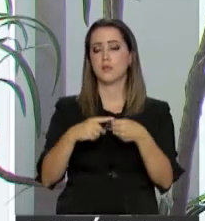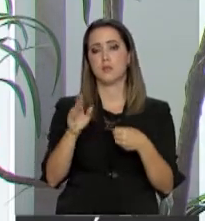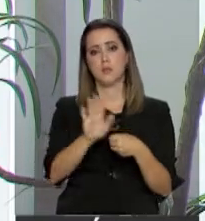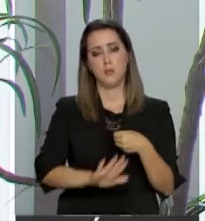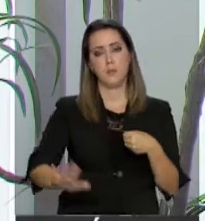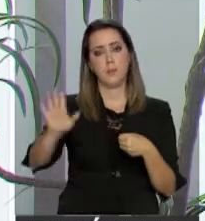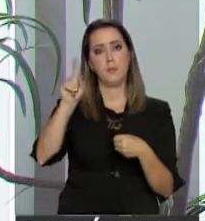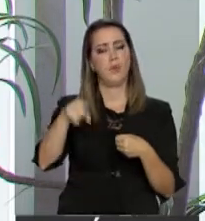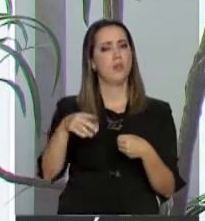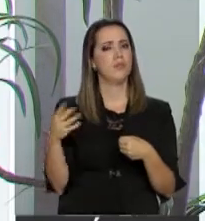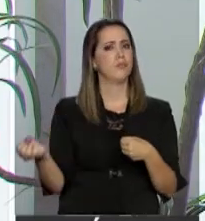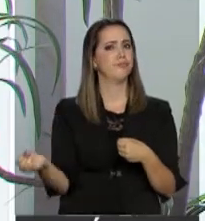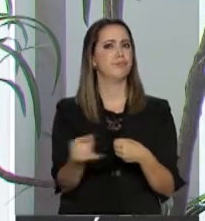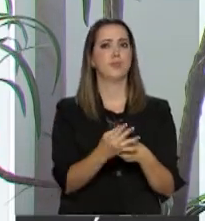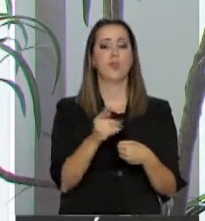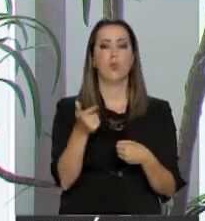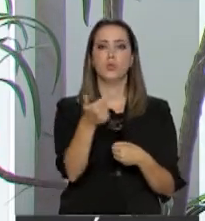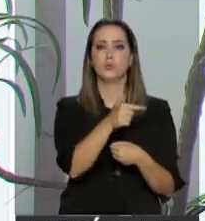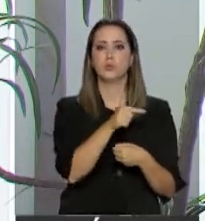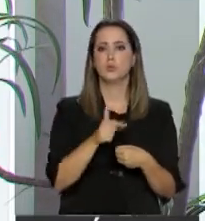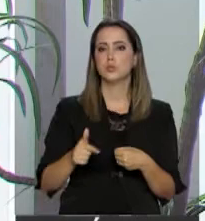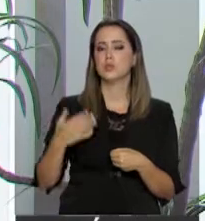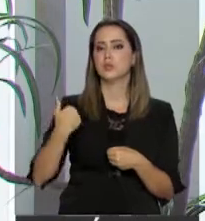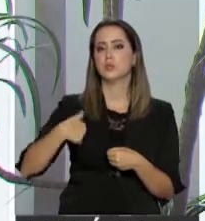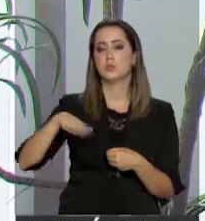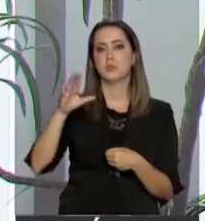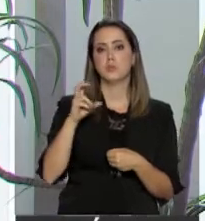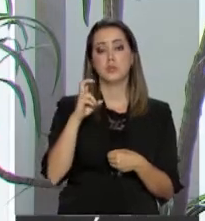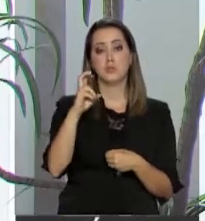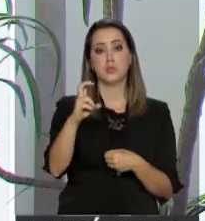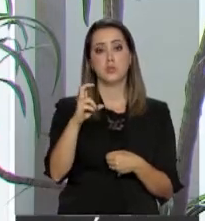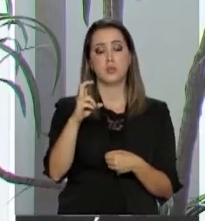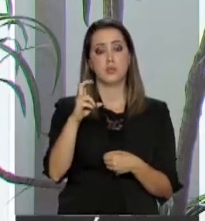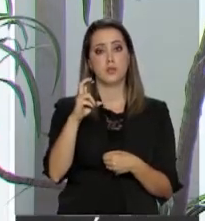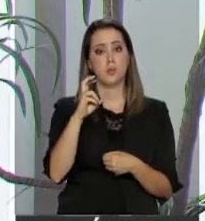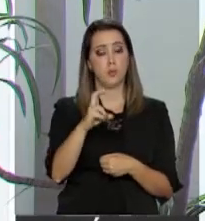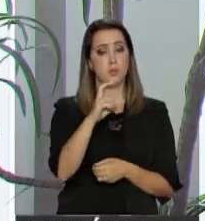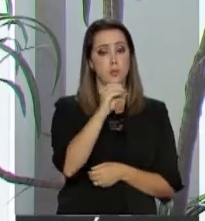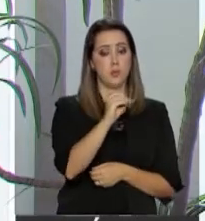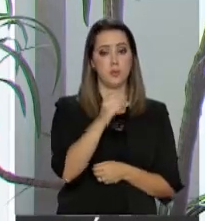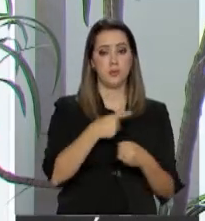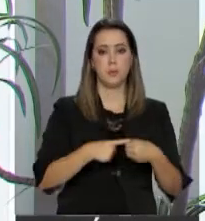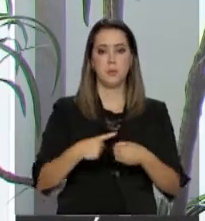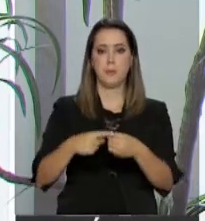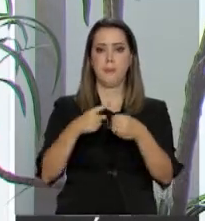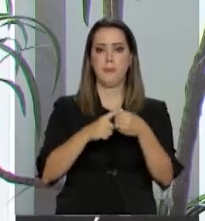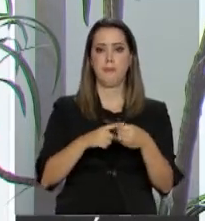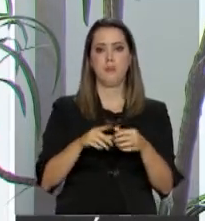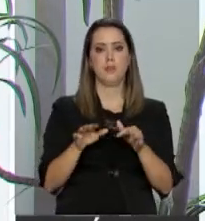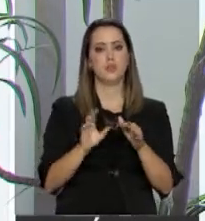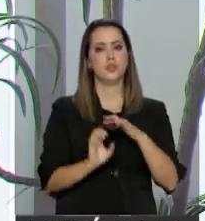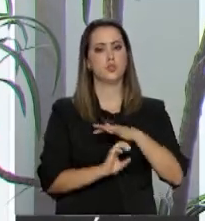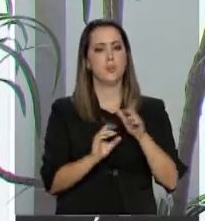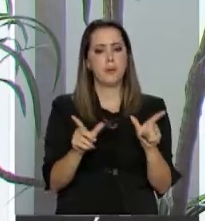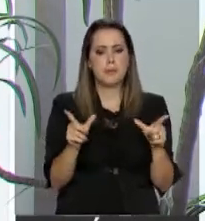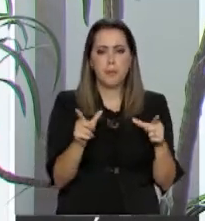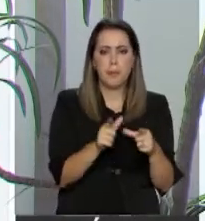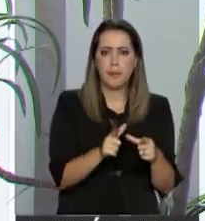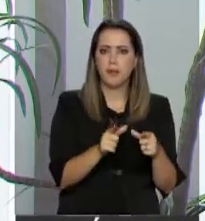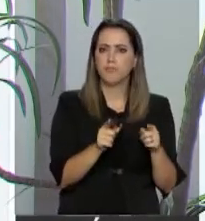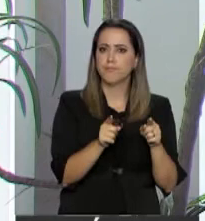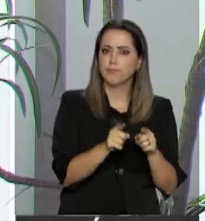muito o restante dos mais de 5.500 municípios são de micro e pequenas empresas